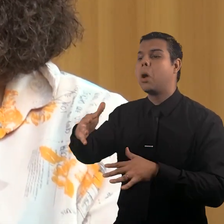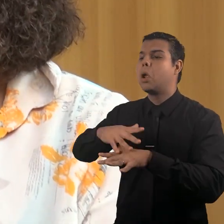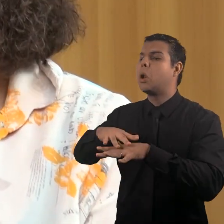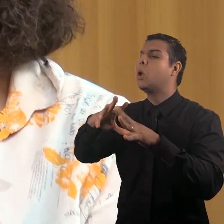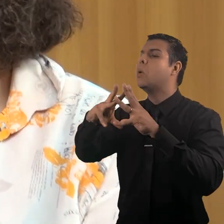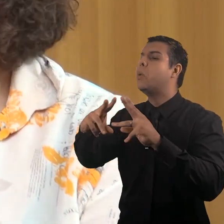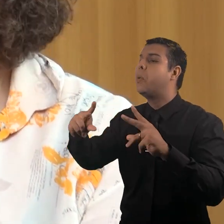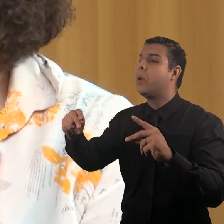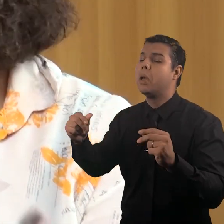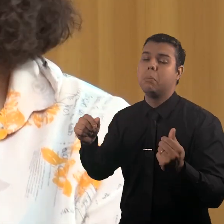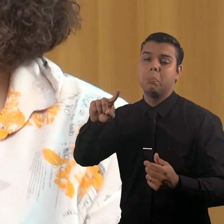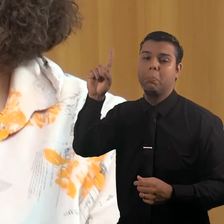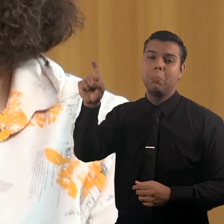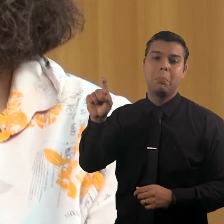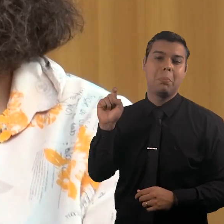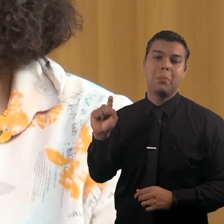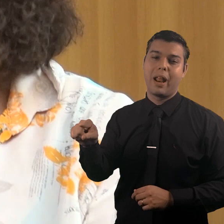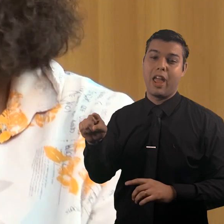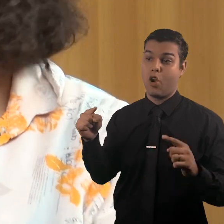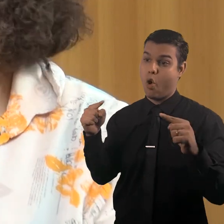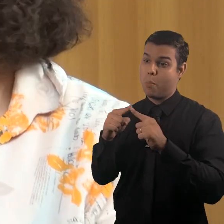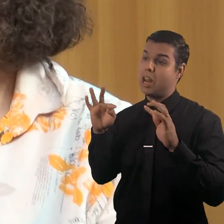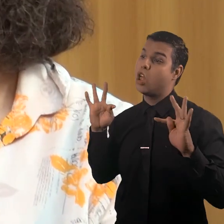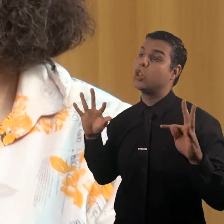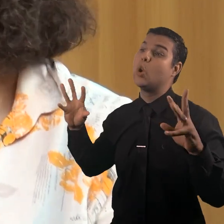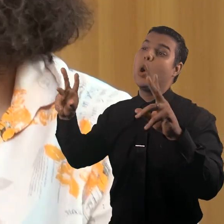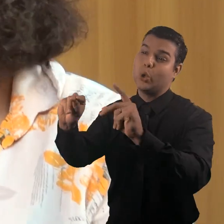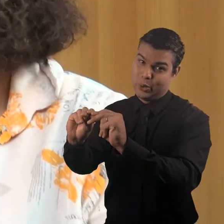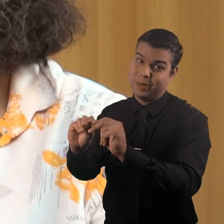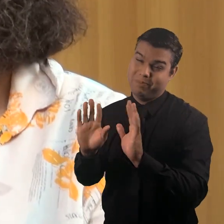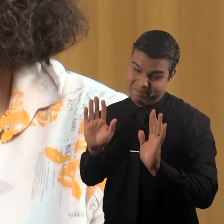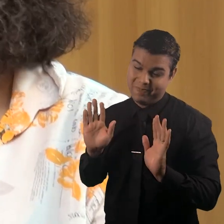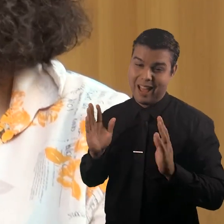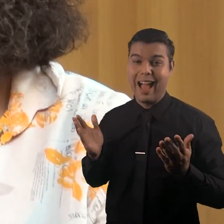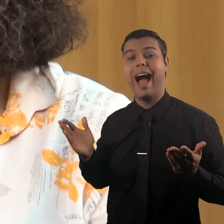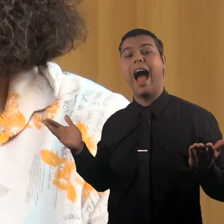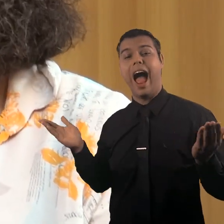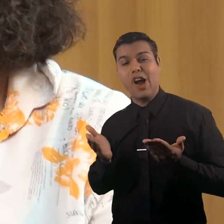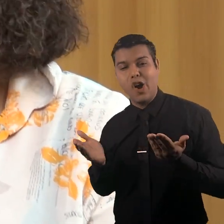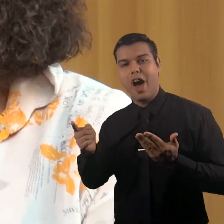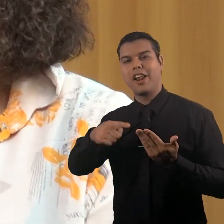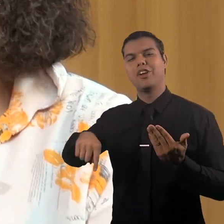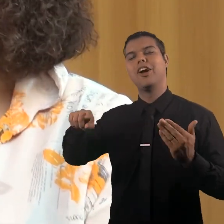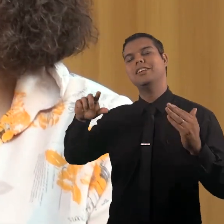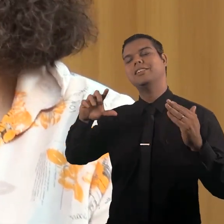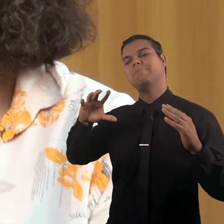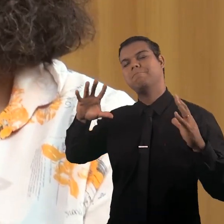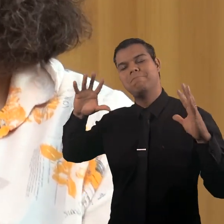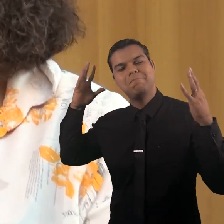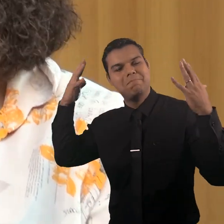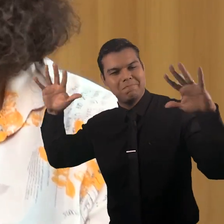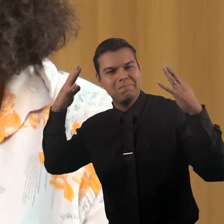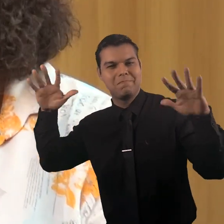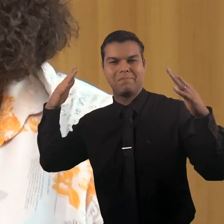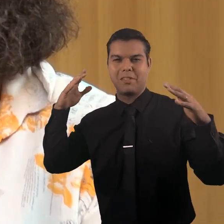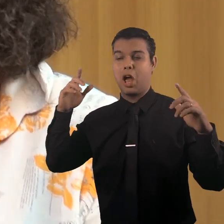organismos. Então, a cura vai chegar em algum momento para todos. Por enquanto, a gente vai comemorando cada